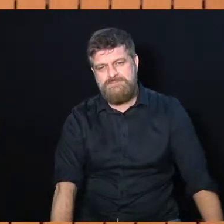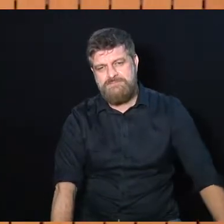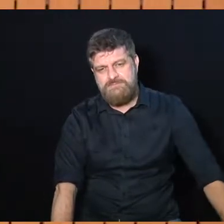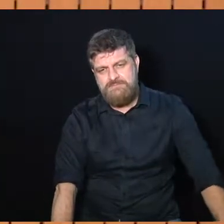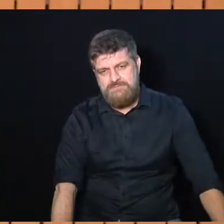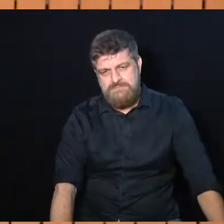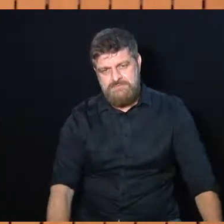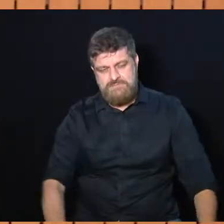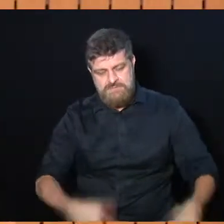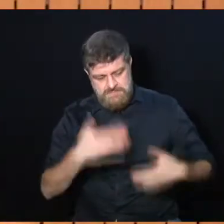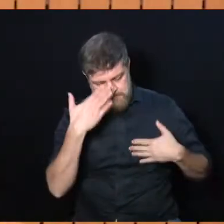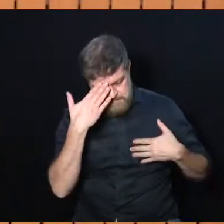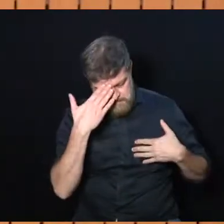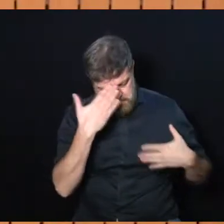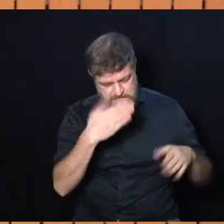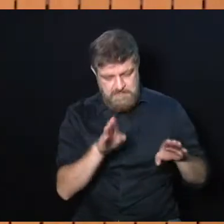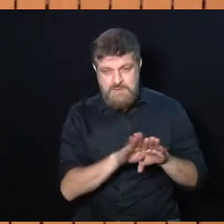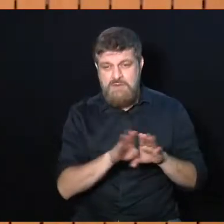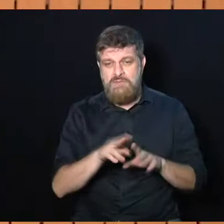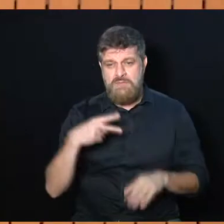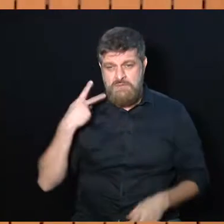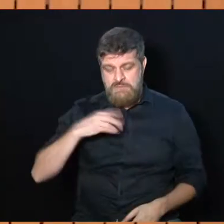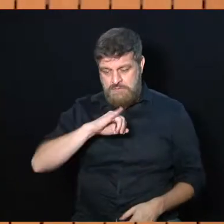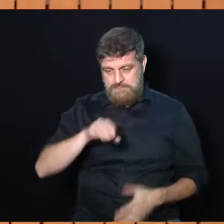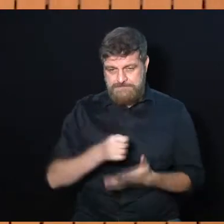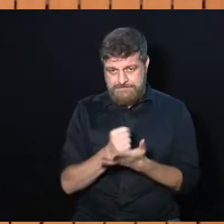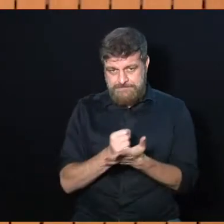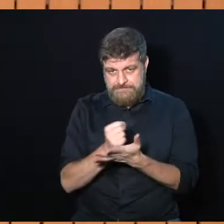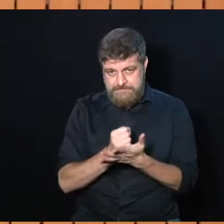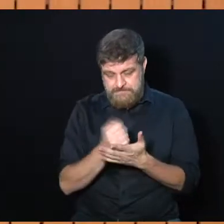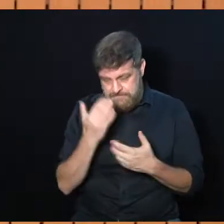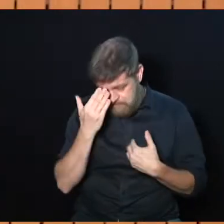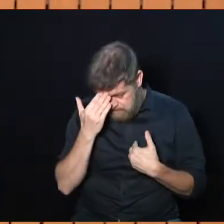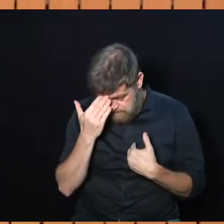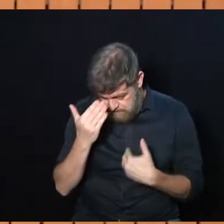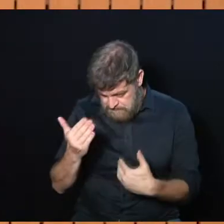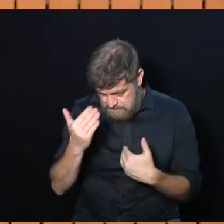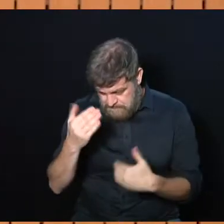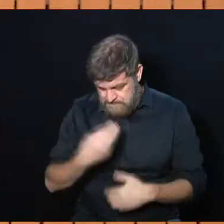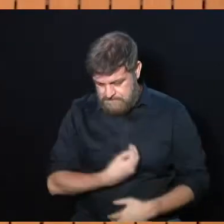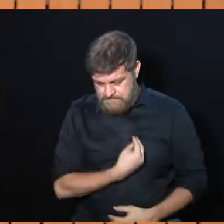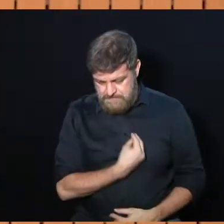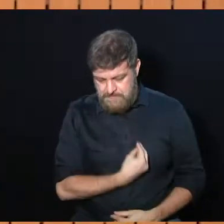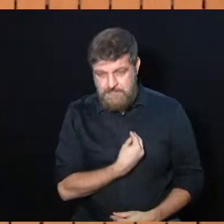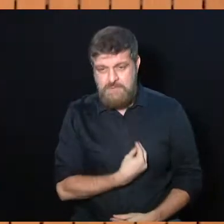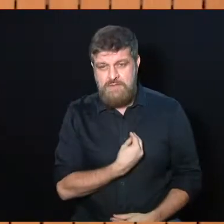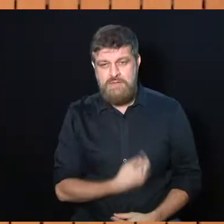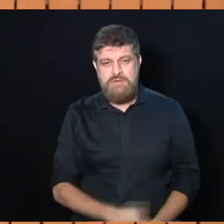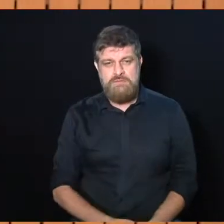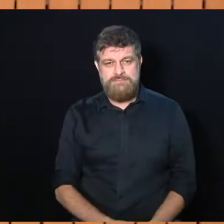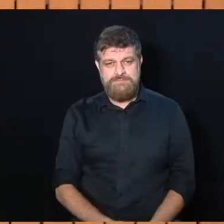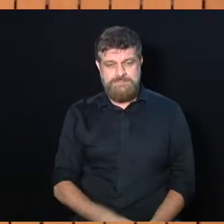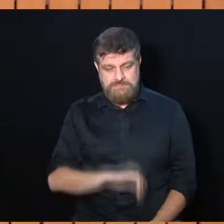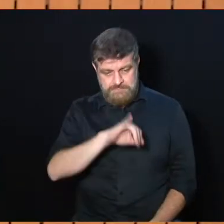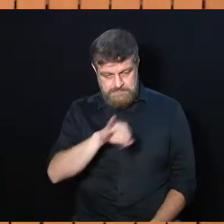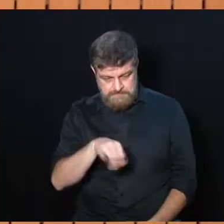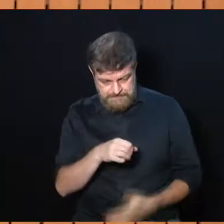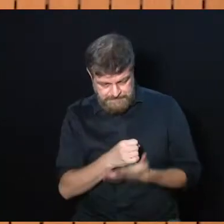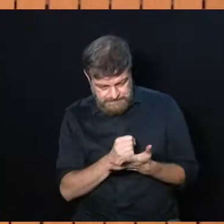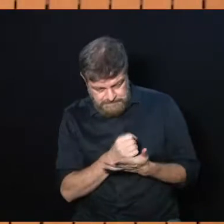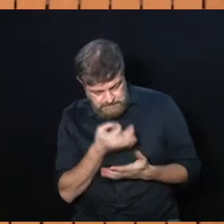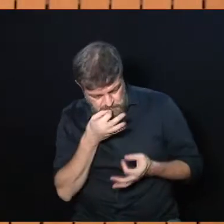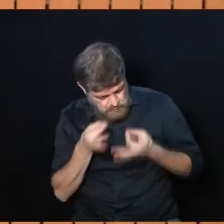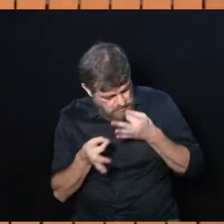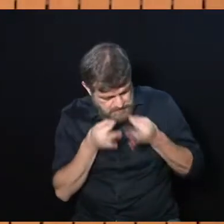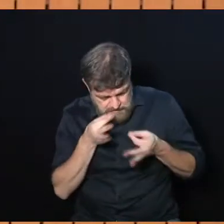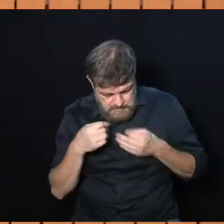Eu agradeço a presença também do vereador Jorge da Farmácia. Obrigada, Jorge, pela presença. Jorge, quer comentar alguma questão? Aí